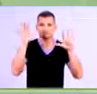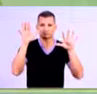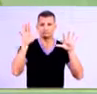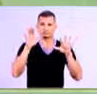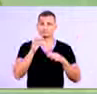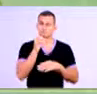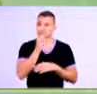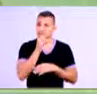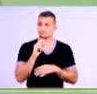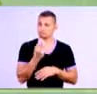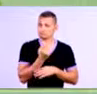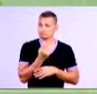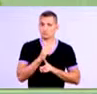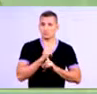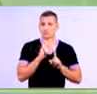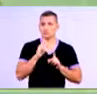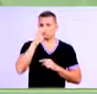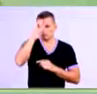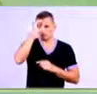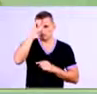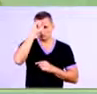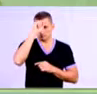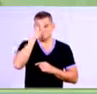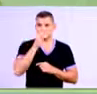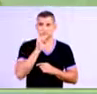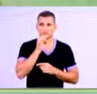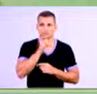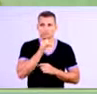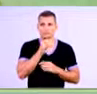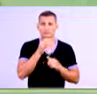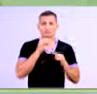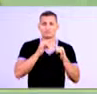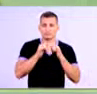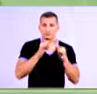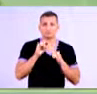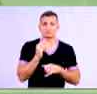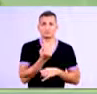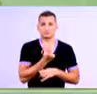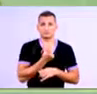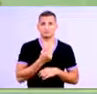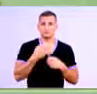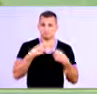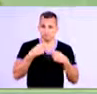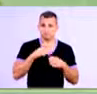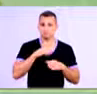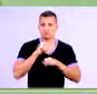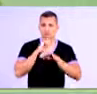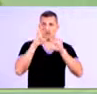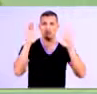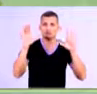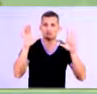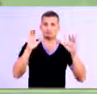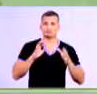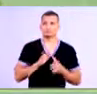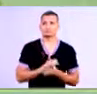fica em dúvida. Se a informação que nós precisamos está clara